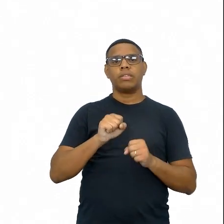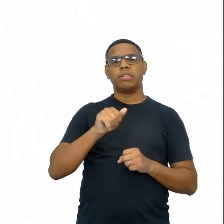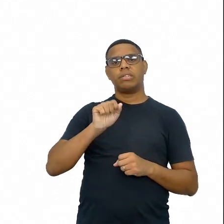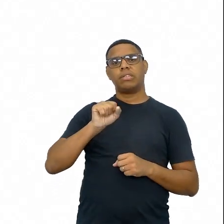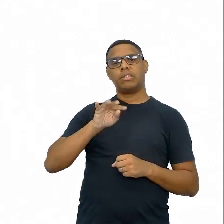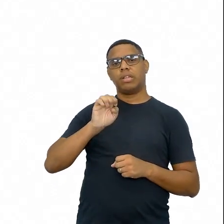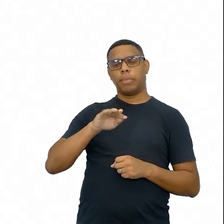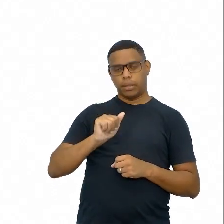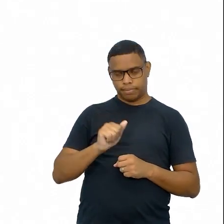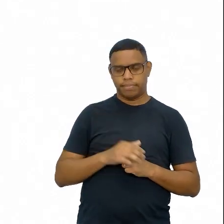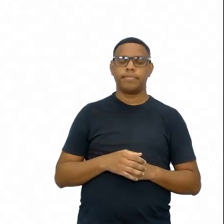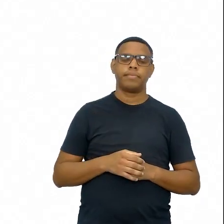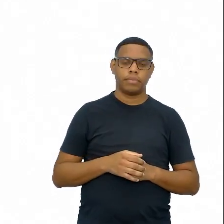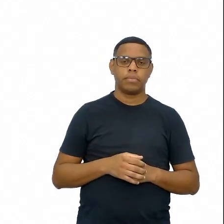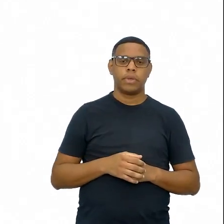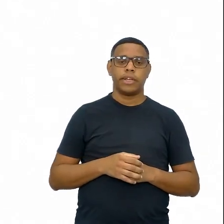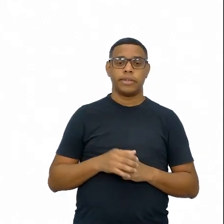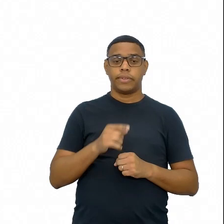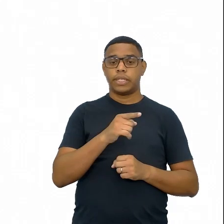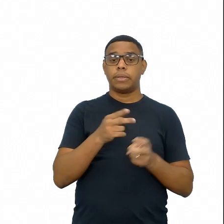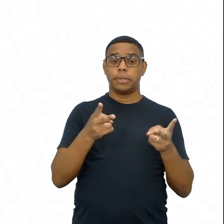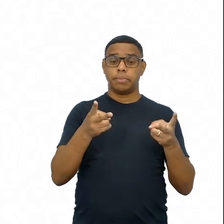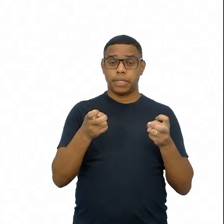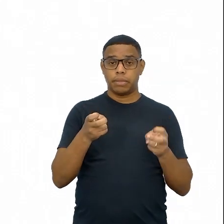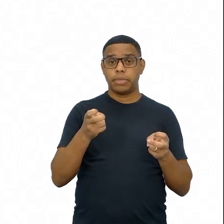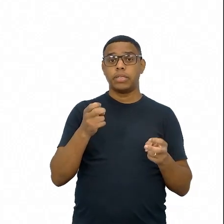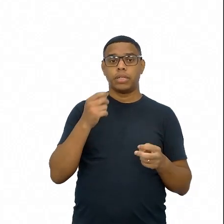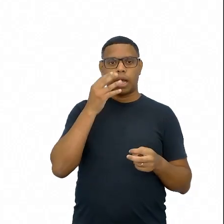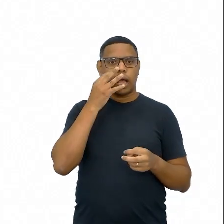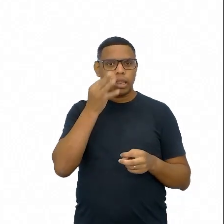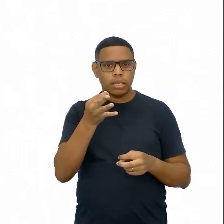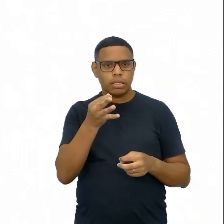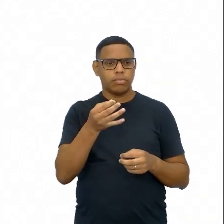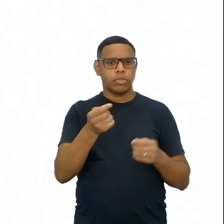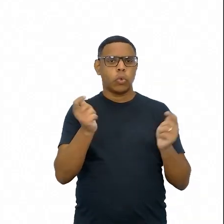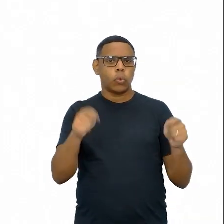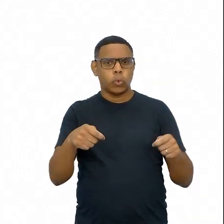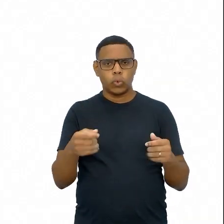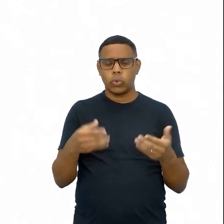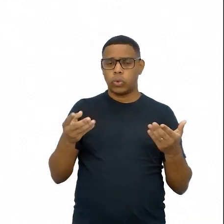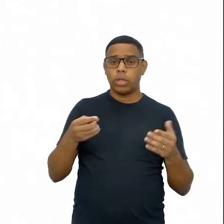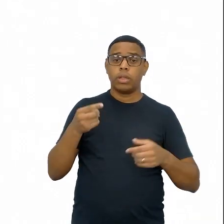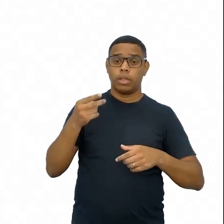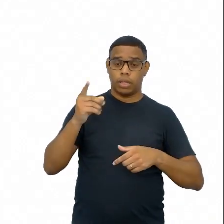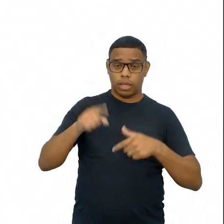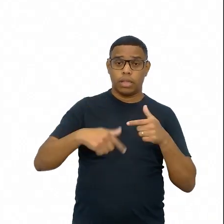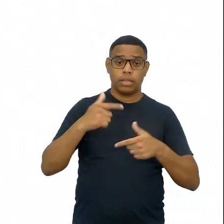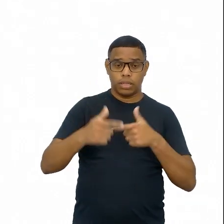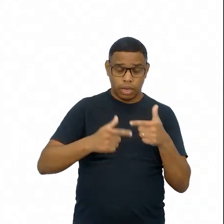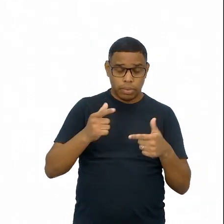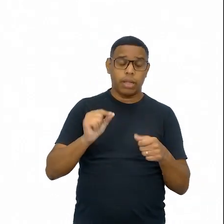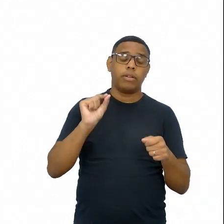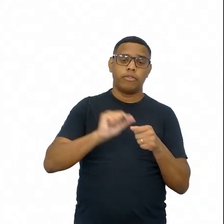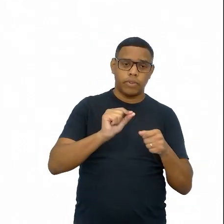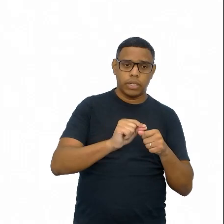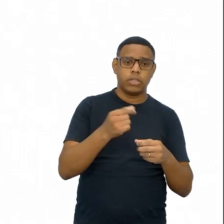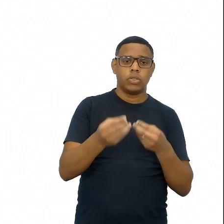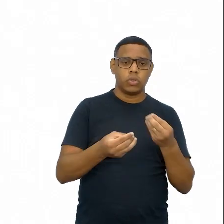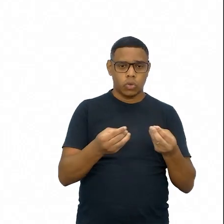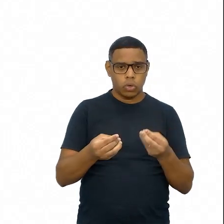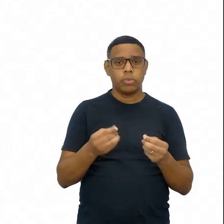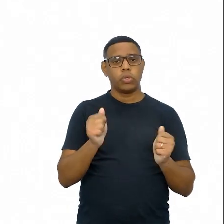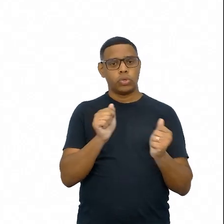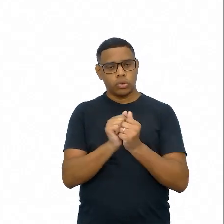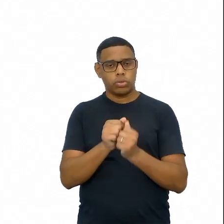Então, vocês veem quanta coisa que nos chama a atenção, né, para as habilidades e o trabalho que deve ser desenvolvido com